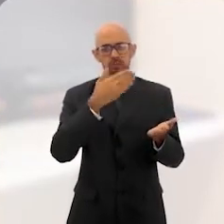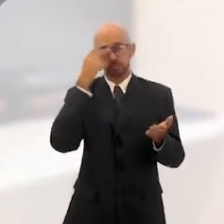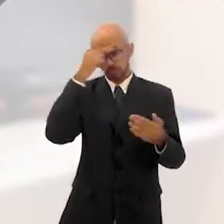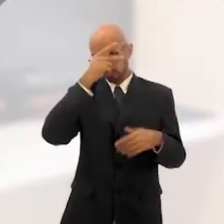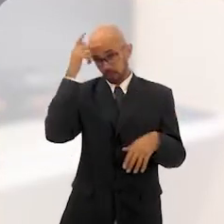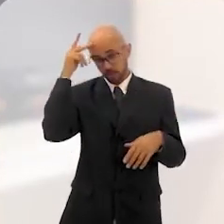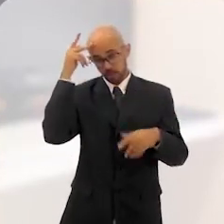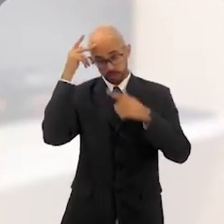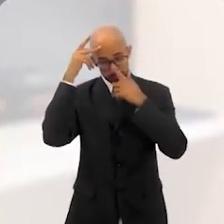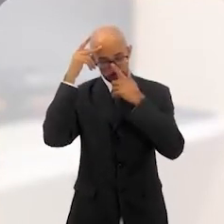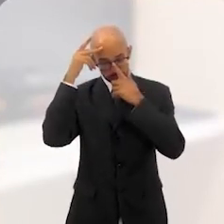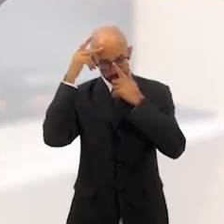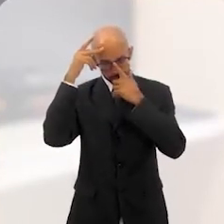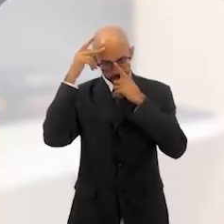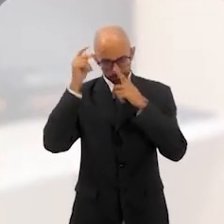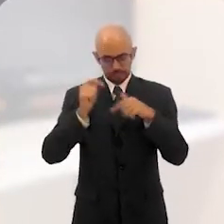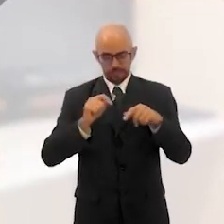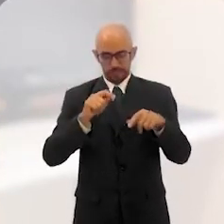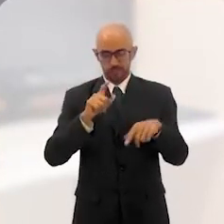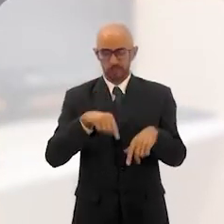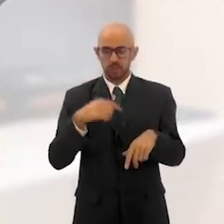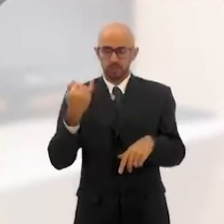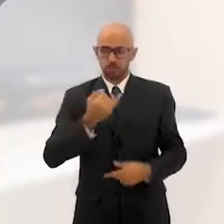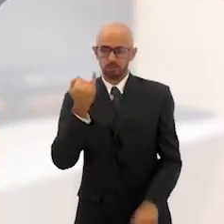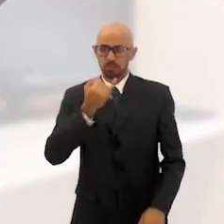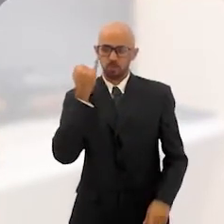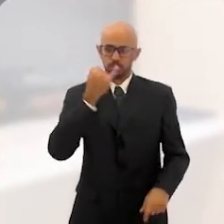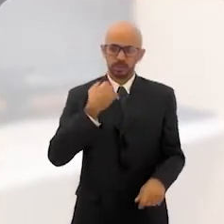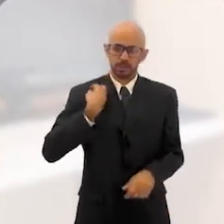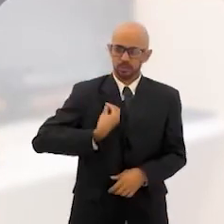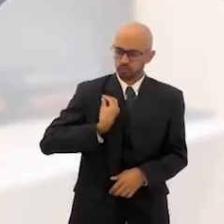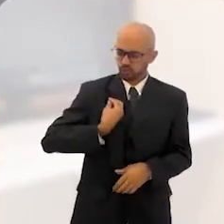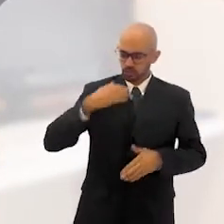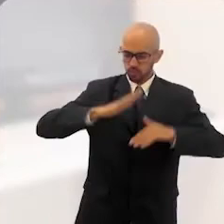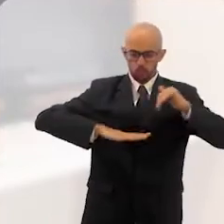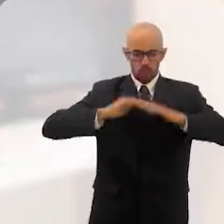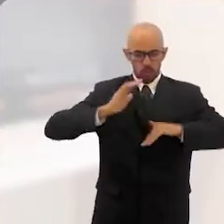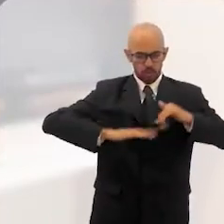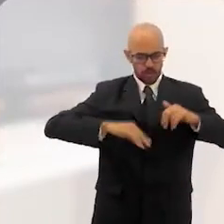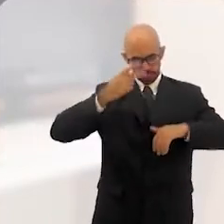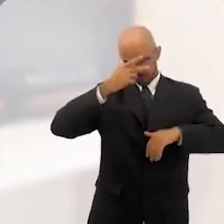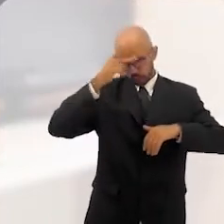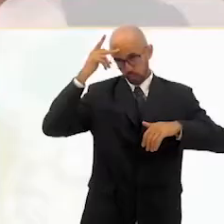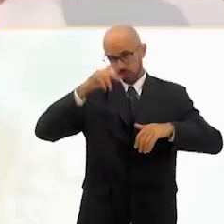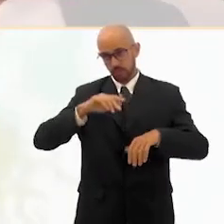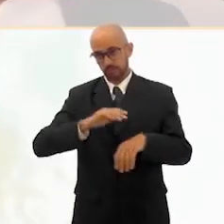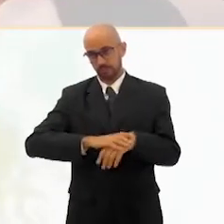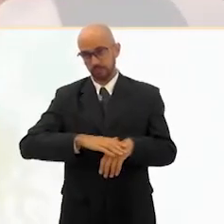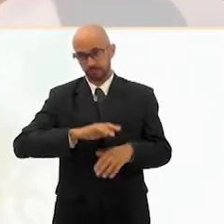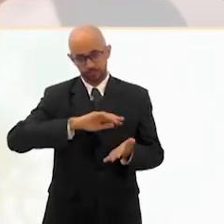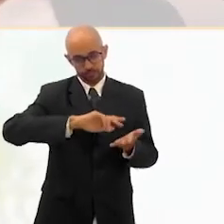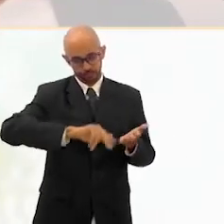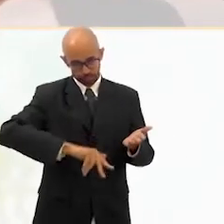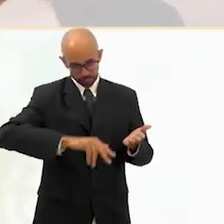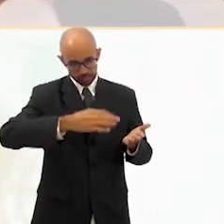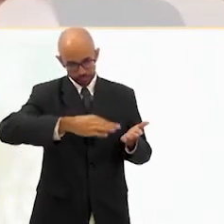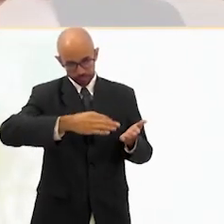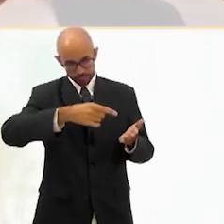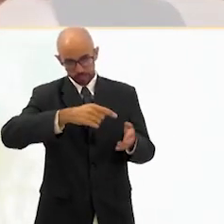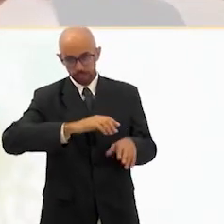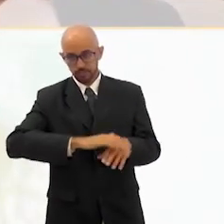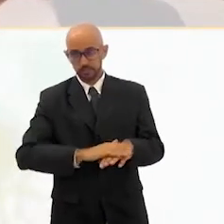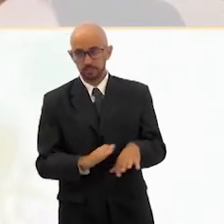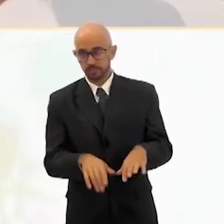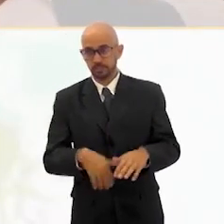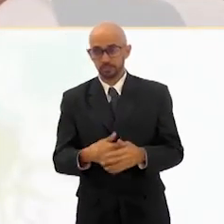de pessoa, e eu acho que isso é muito importante na vida de qualquer ser humano, é a Sim, então na diversidade. verdade, assim, Quanto eu mais